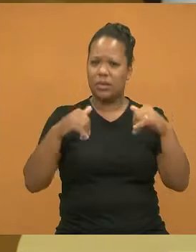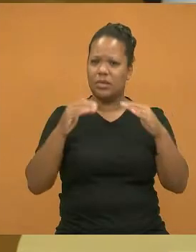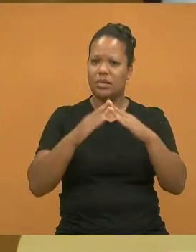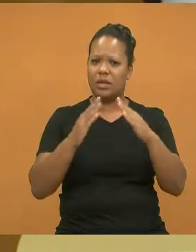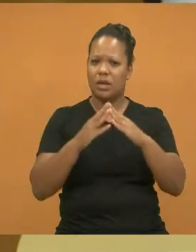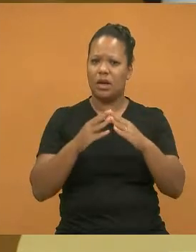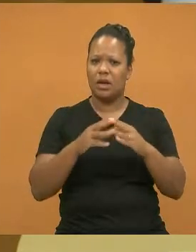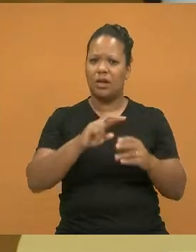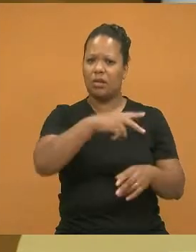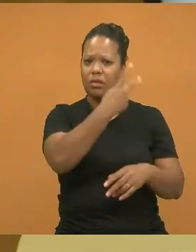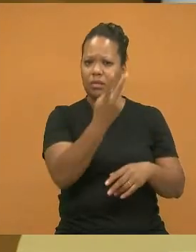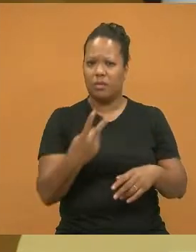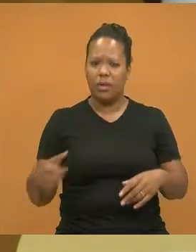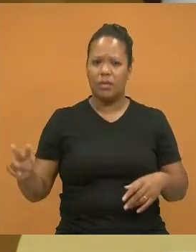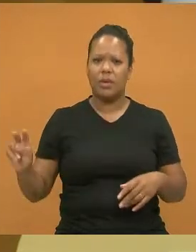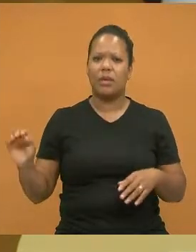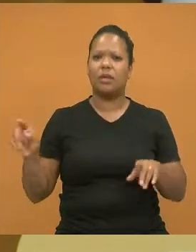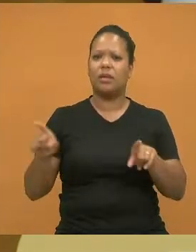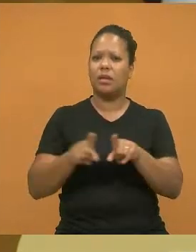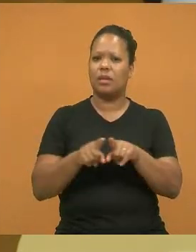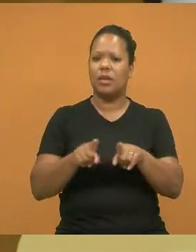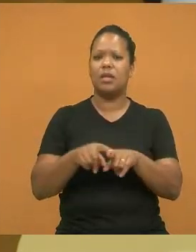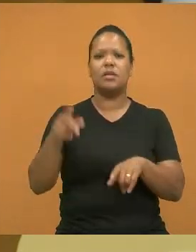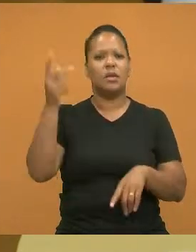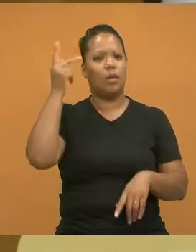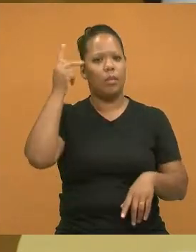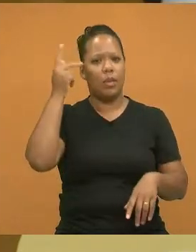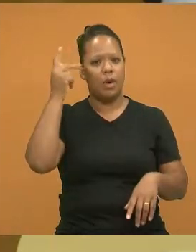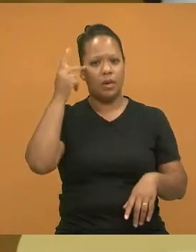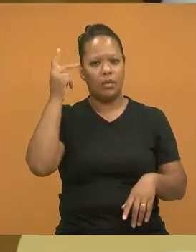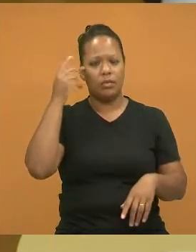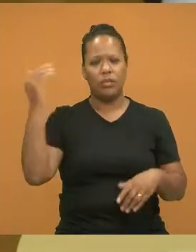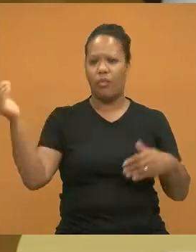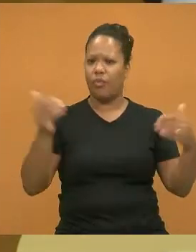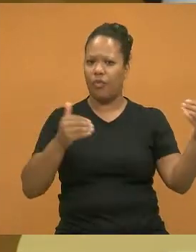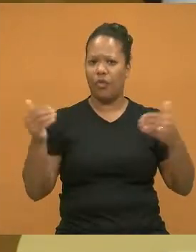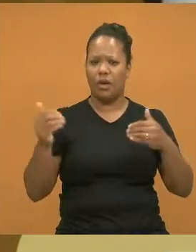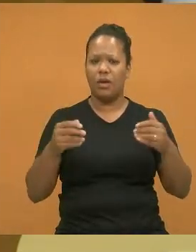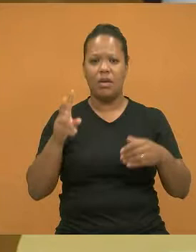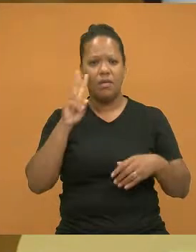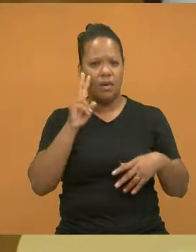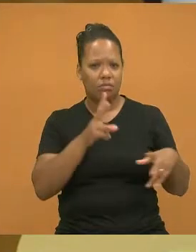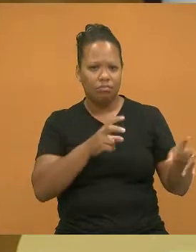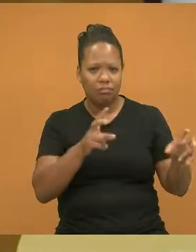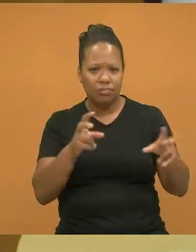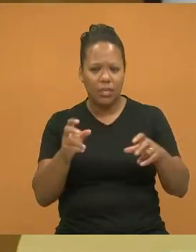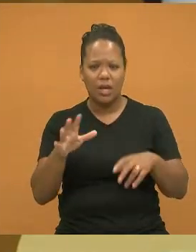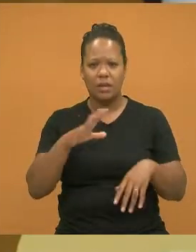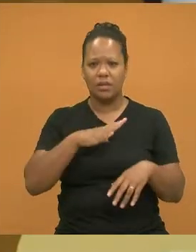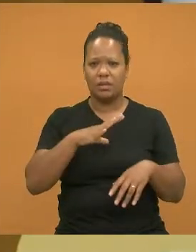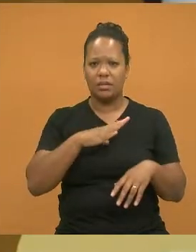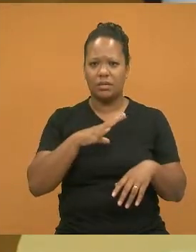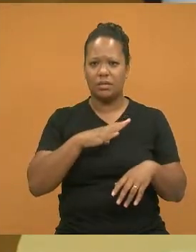Vale do Paraíba, até São Paulo, já vieram vários municípios ver como que a cidade